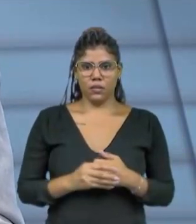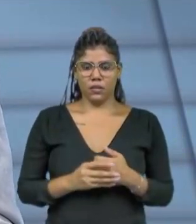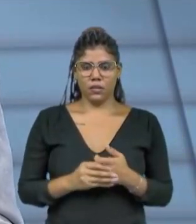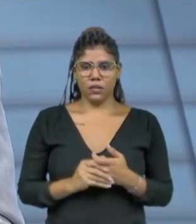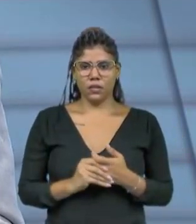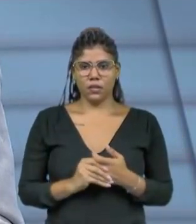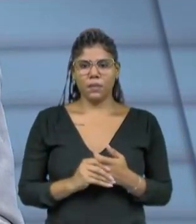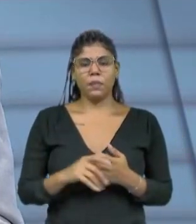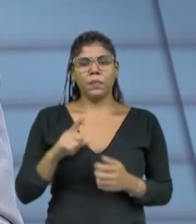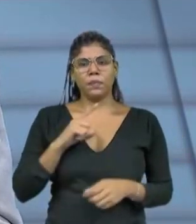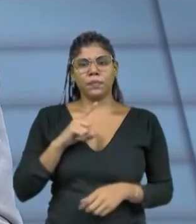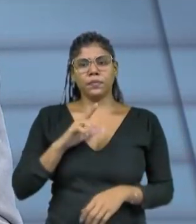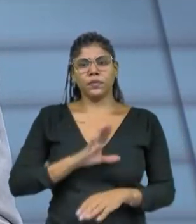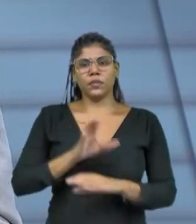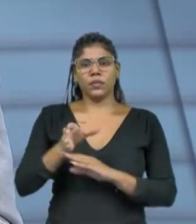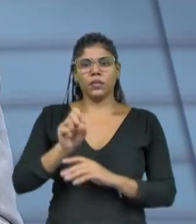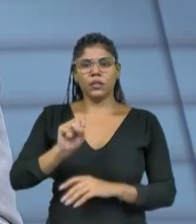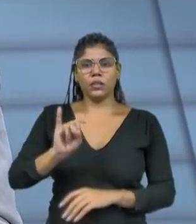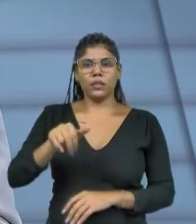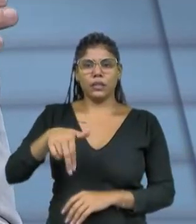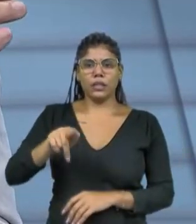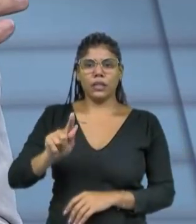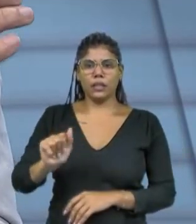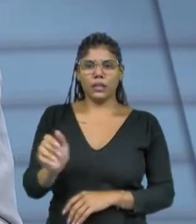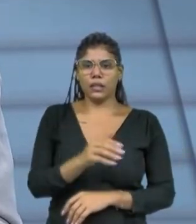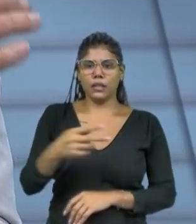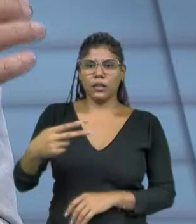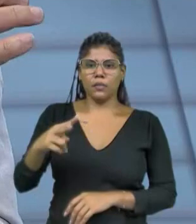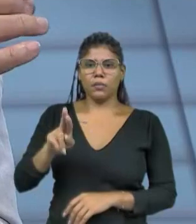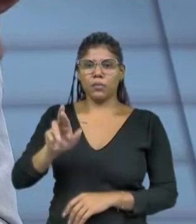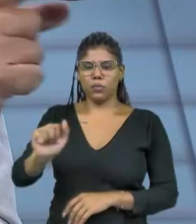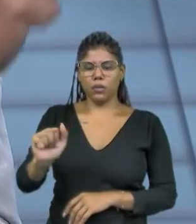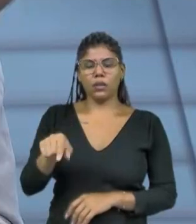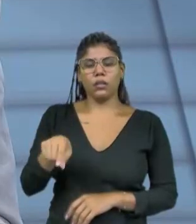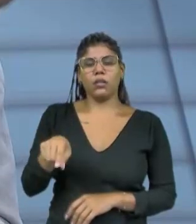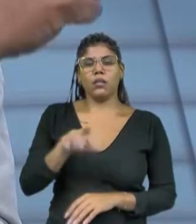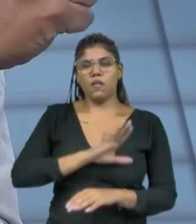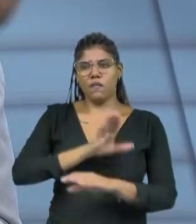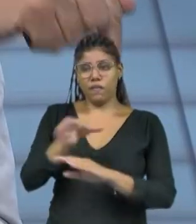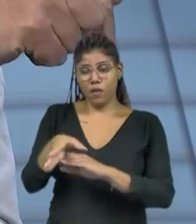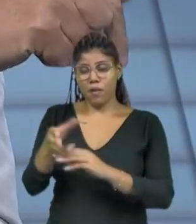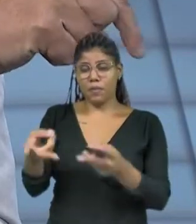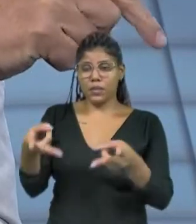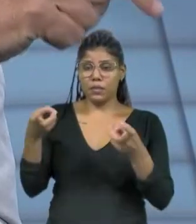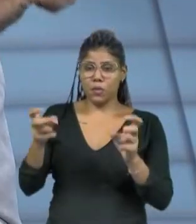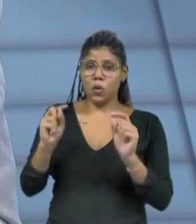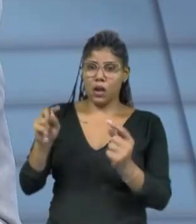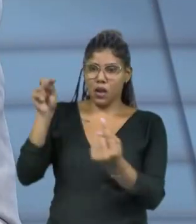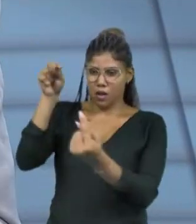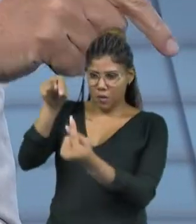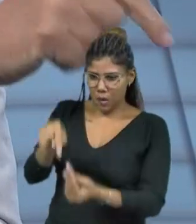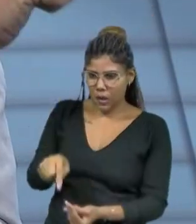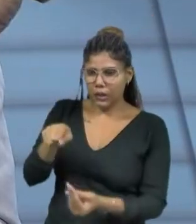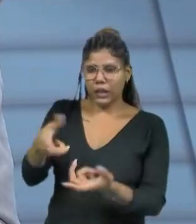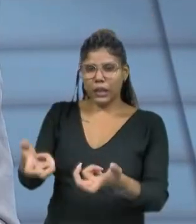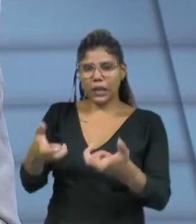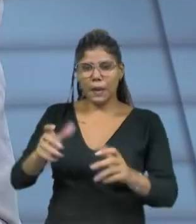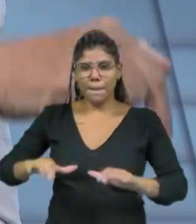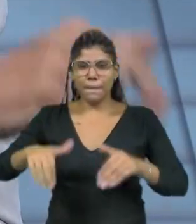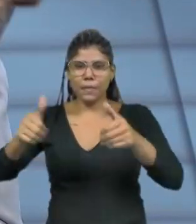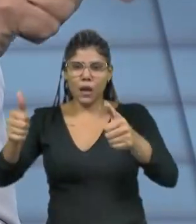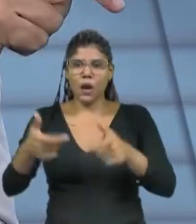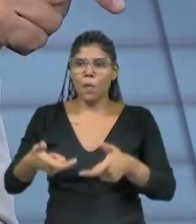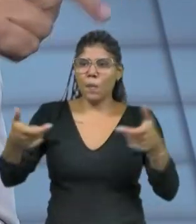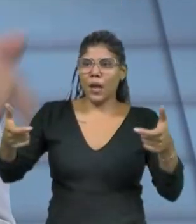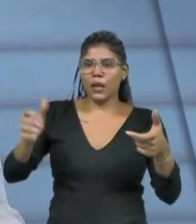para Singapura, que tinha priorizado a logística, e percebeu que os indicadores que a gente queria melhorar de aumento da riqueza, distribuição